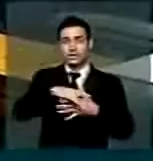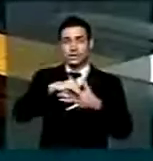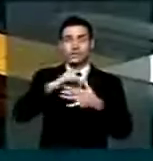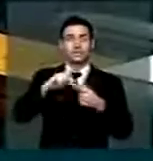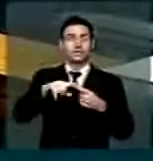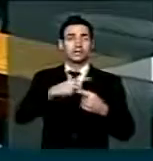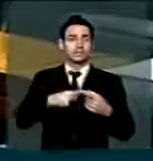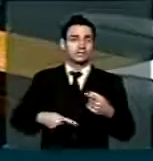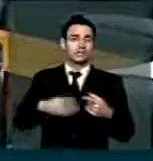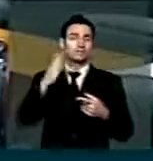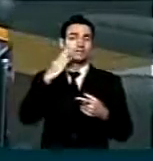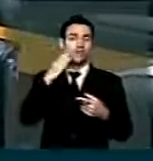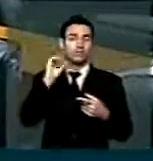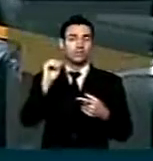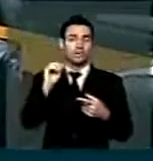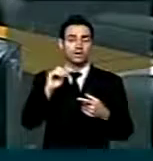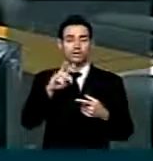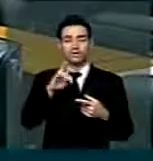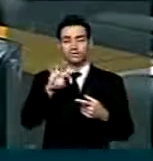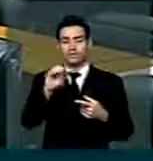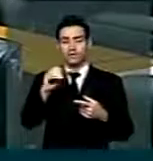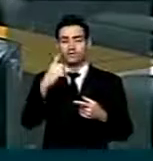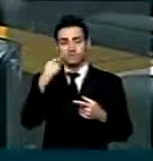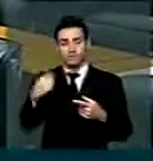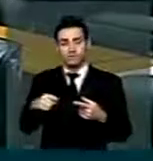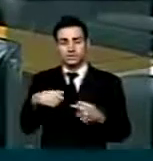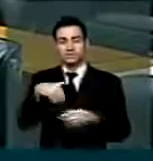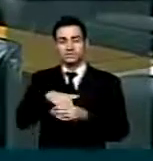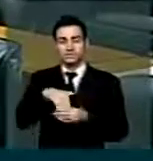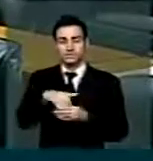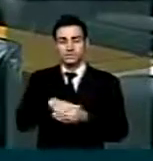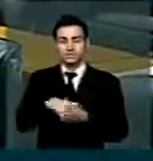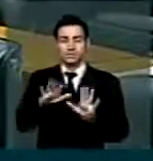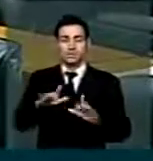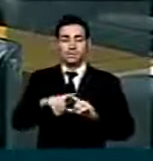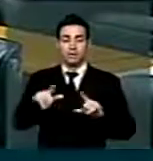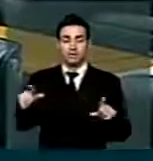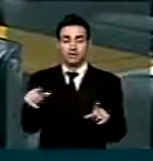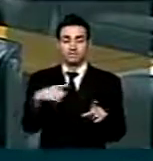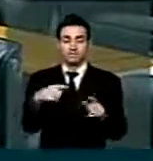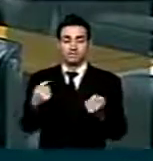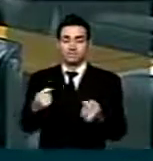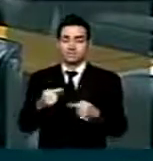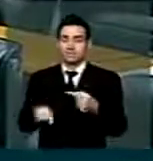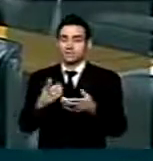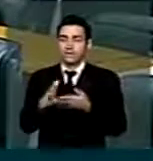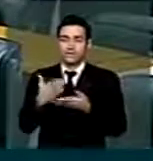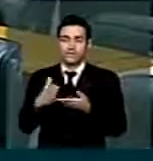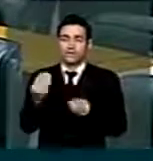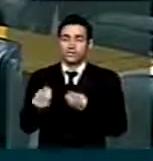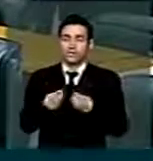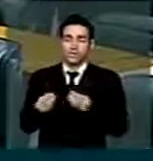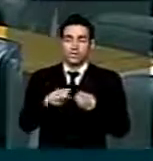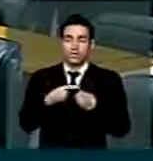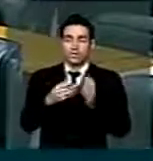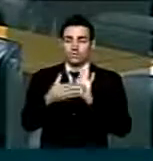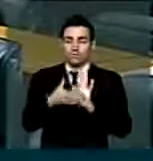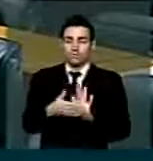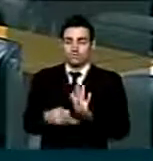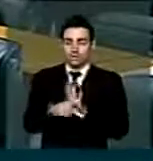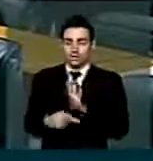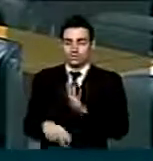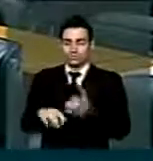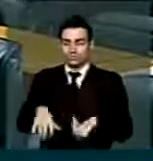presidentes sabem muito bem que os vetos têm que ser colocados em votação. Agora, por outro lado, não há menor sentido em termos da pauta do